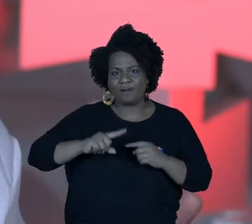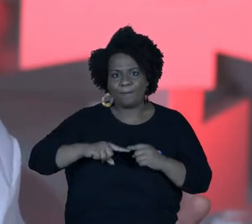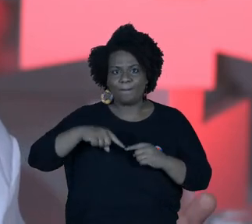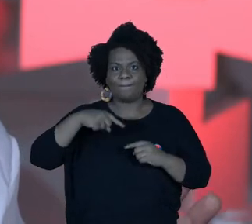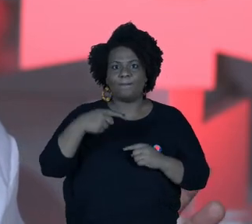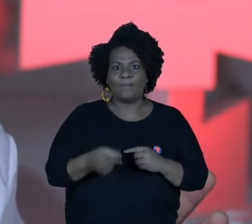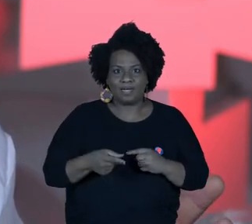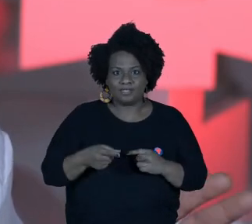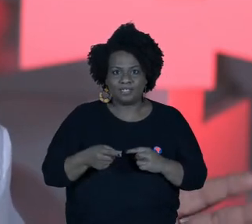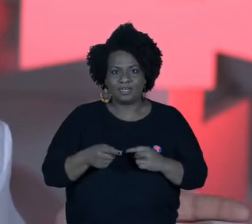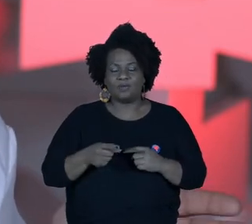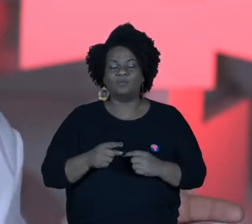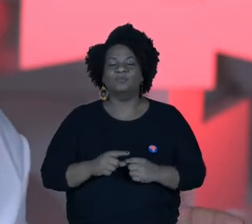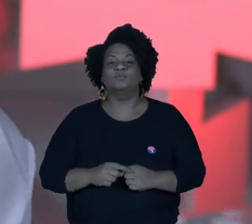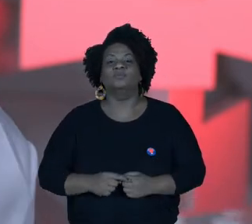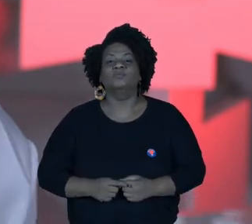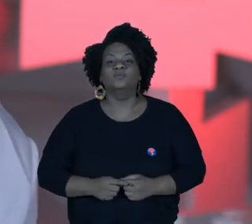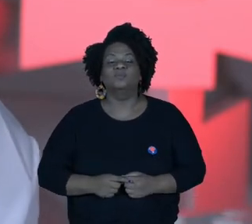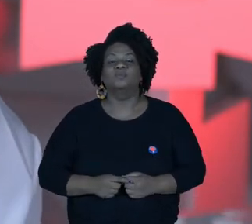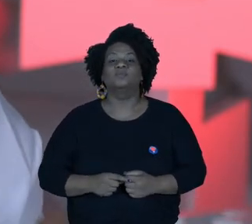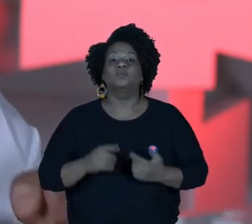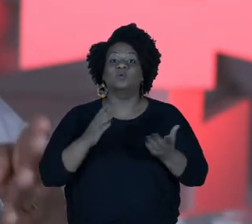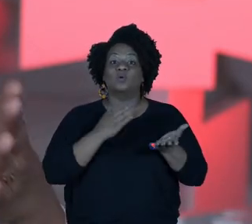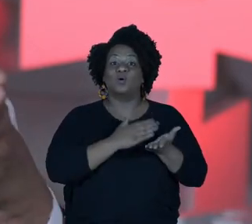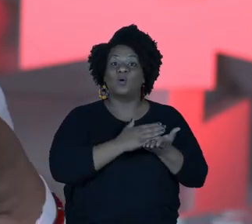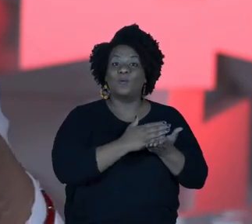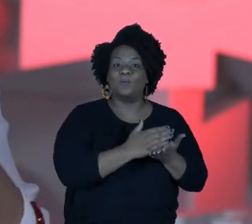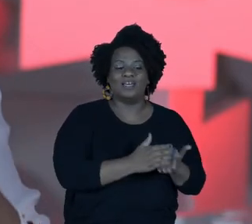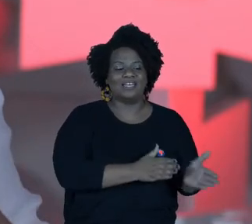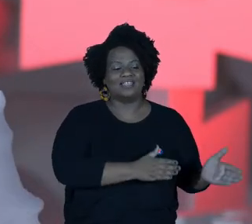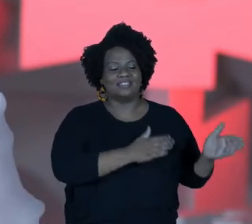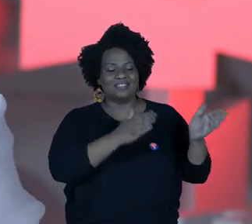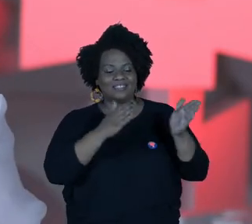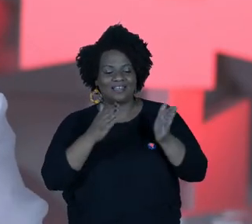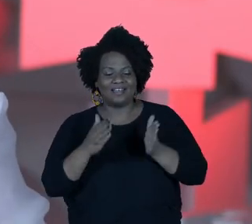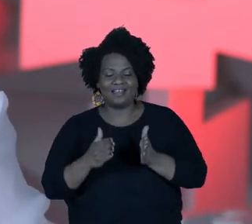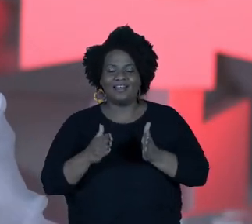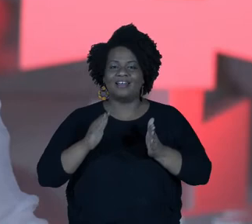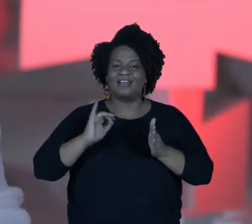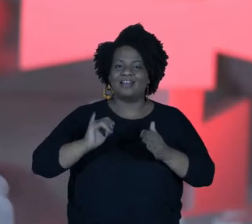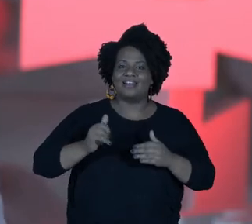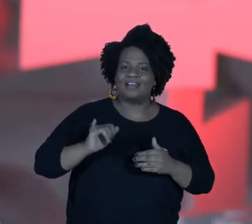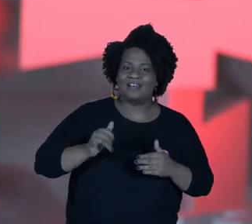tradicional, de começo,